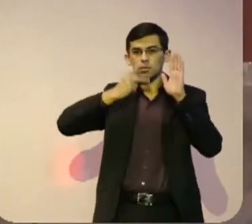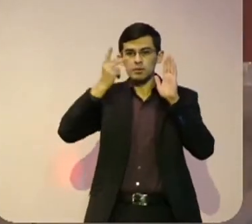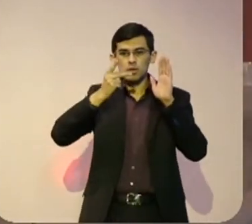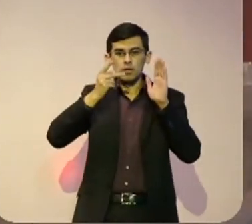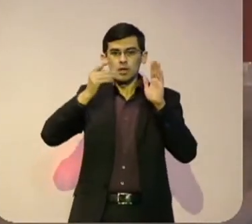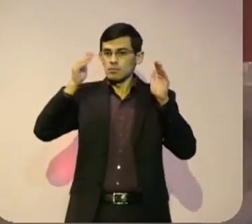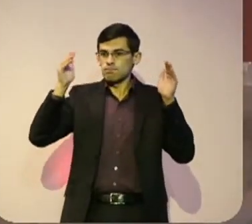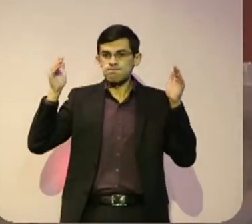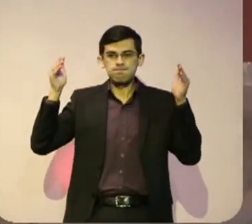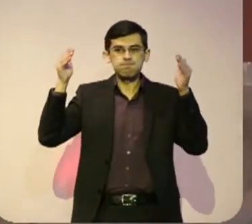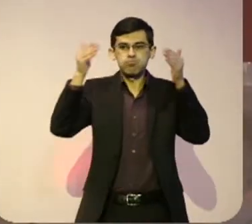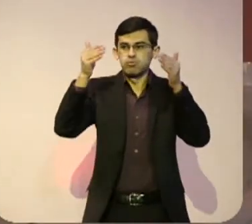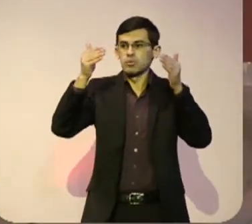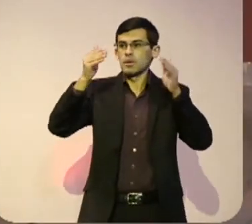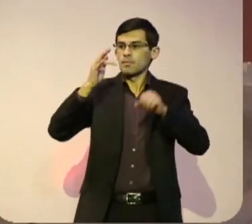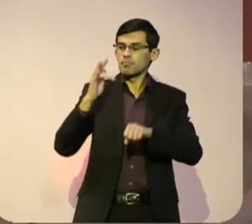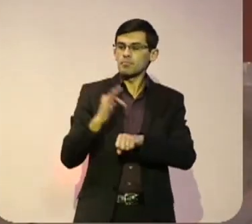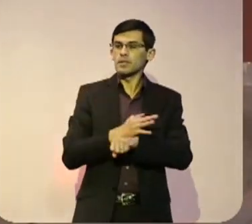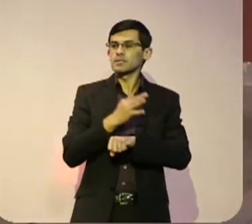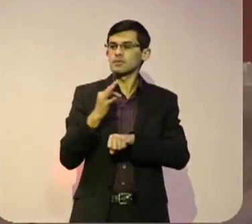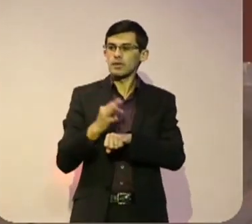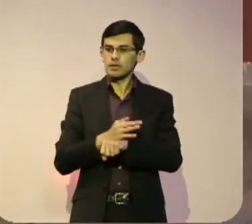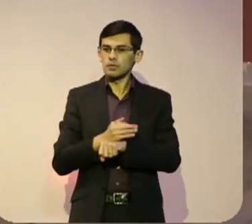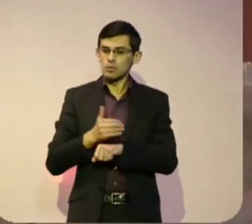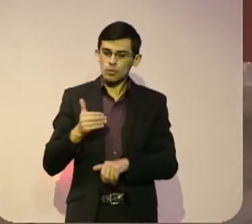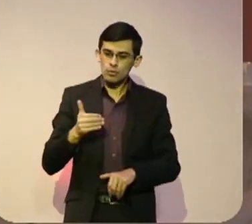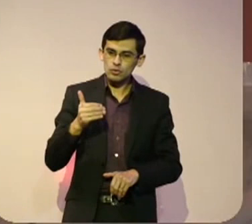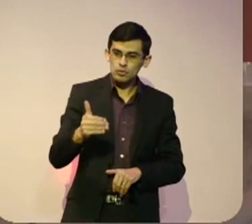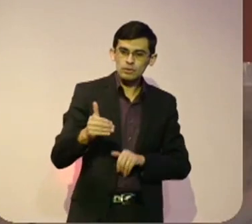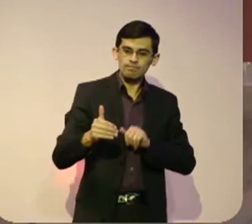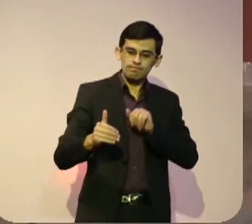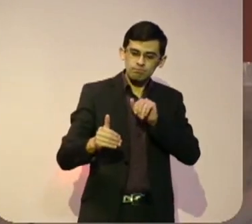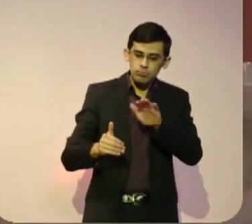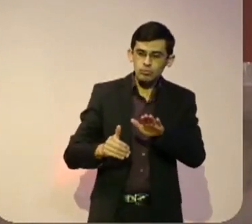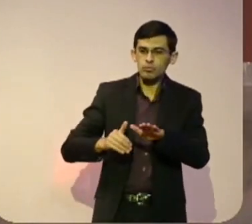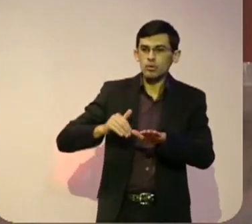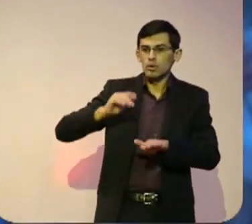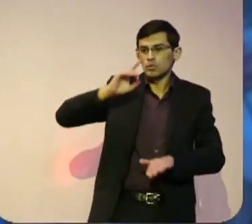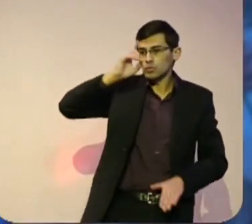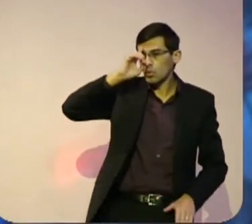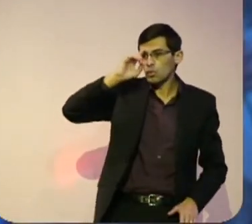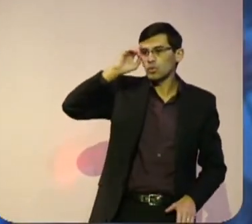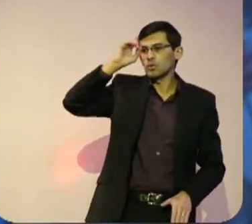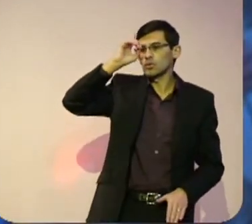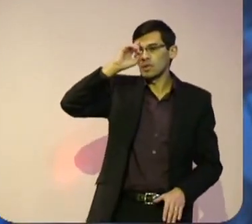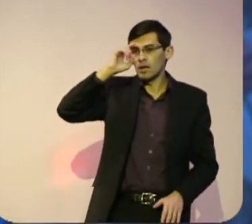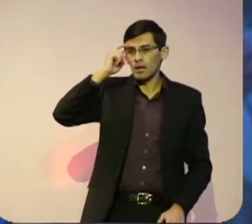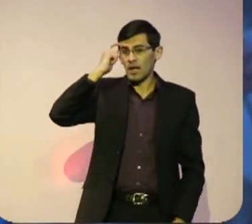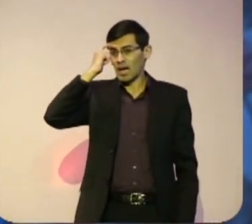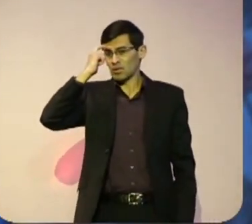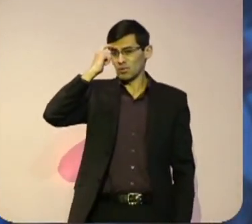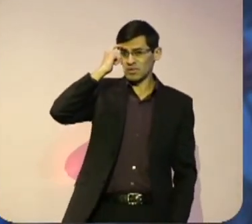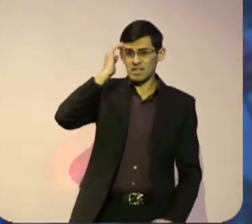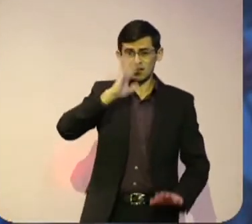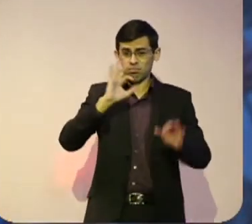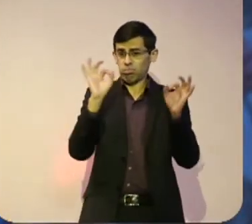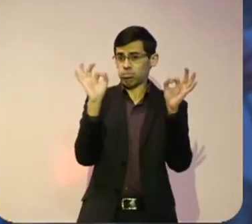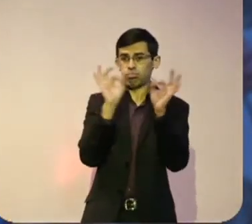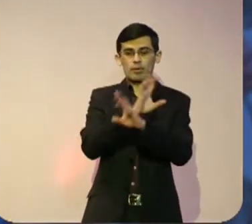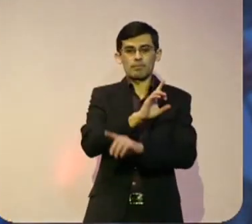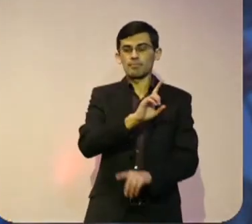foco, persevera. Mais um passo e mais um passo. E as dúvidas não serão todas sanadas de uma